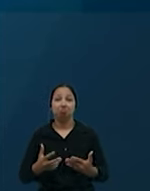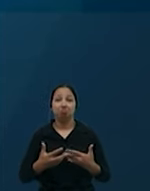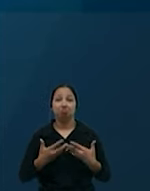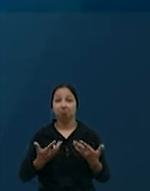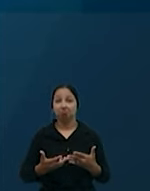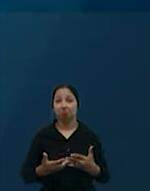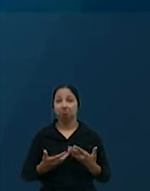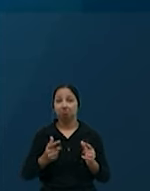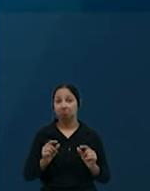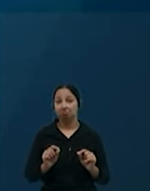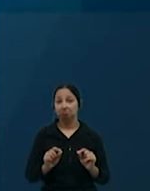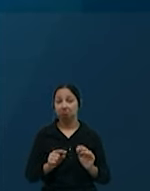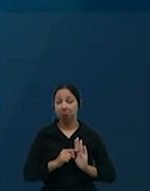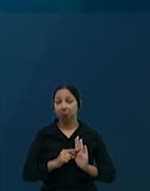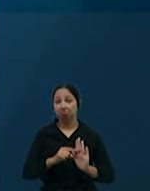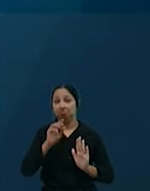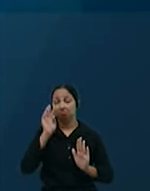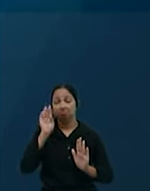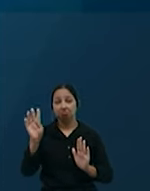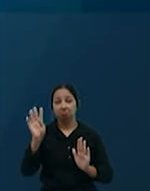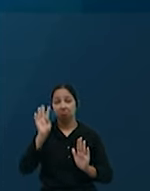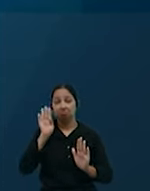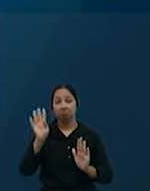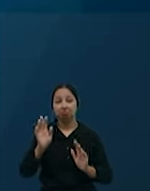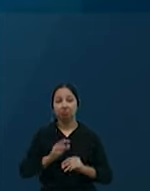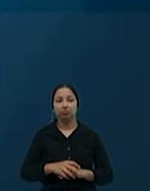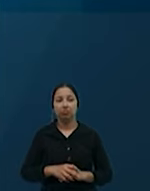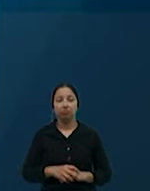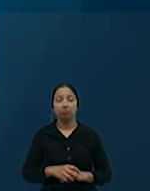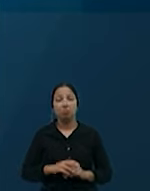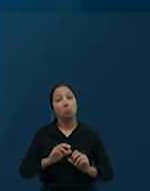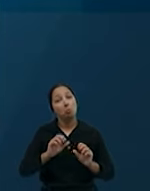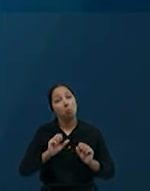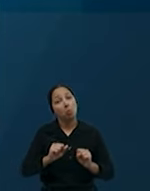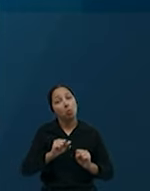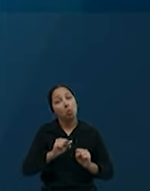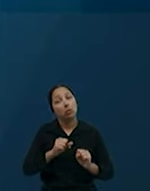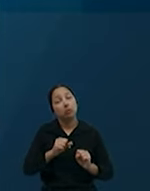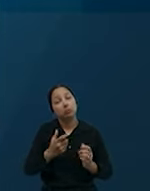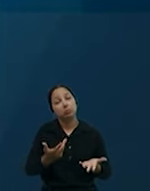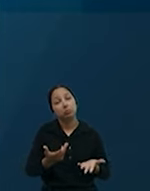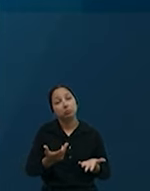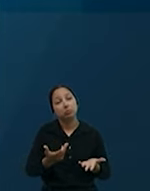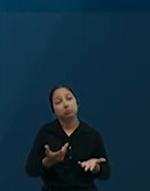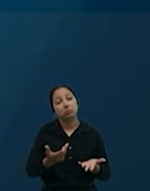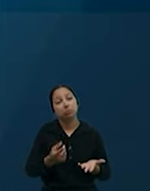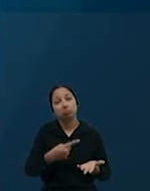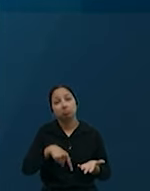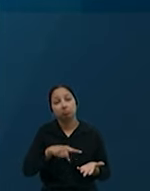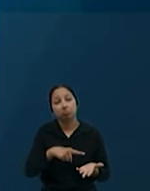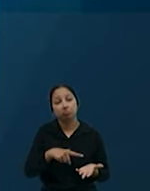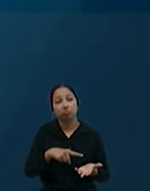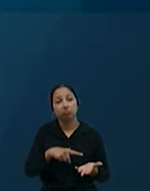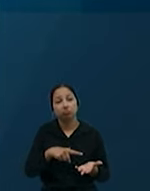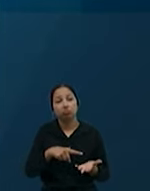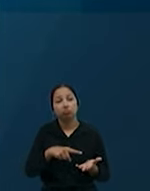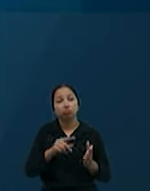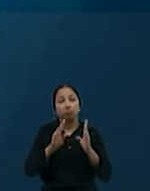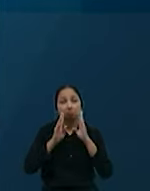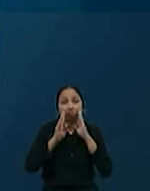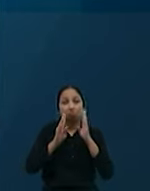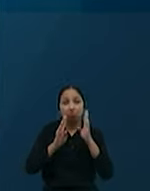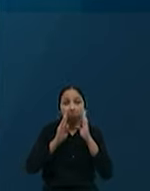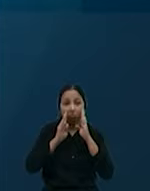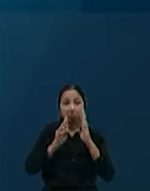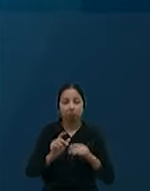a trazer à reflexão dos colegas a possibilidade de que pudéssemos, né, em atenção exatamente